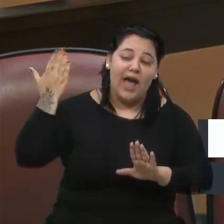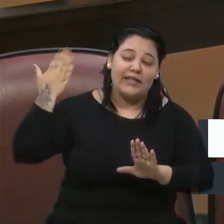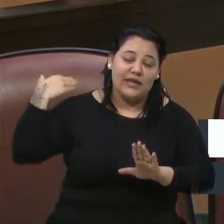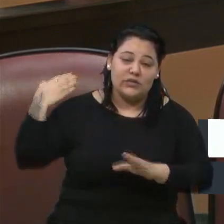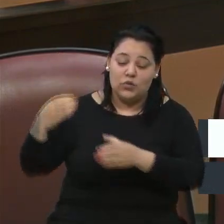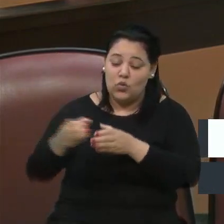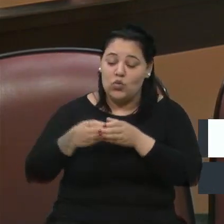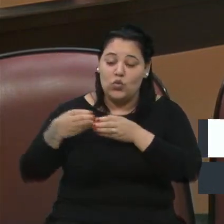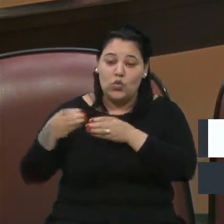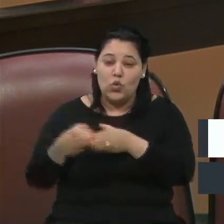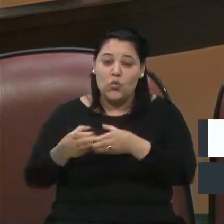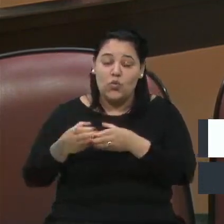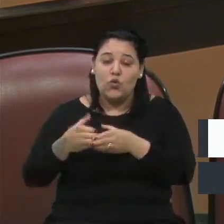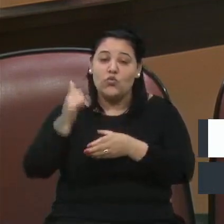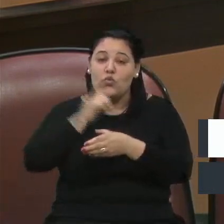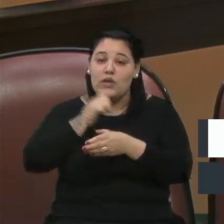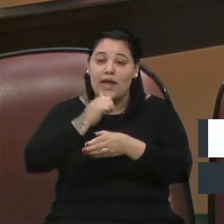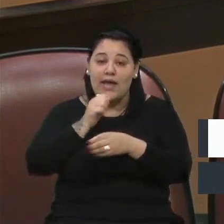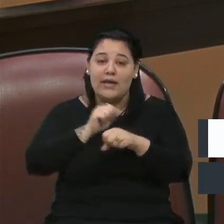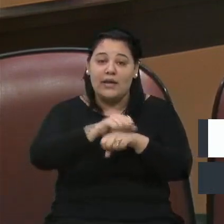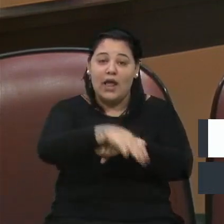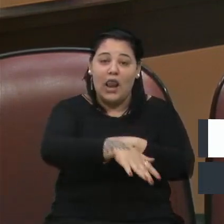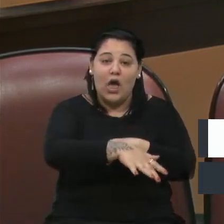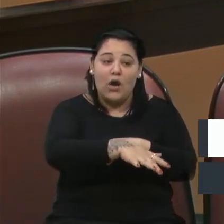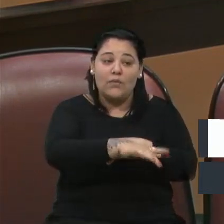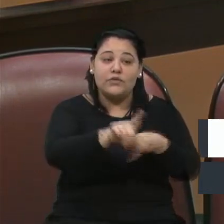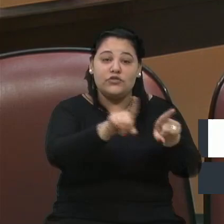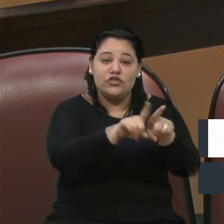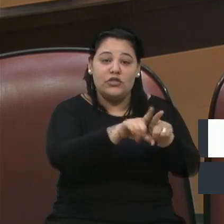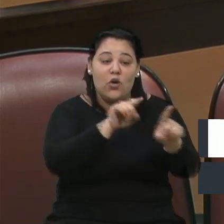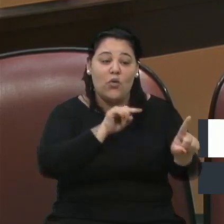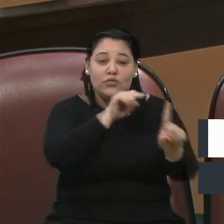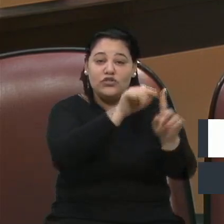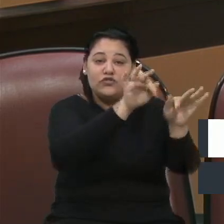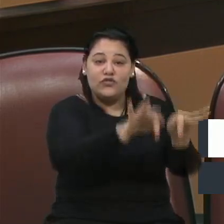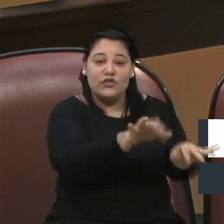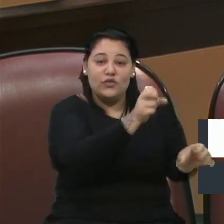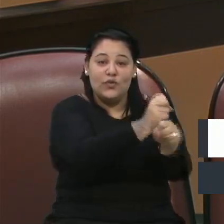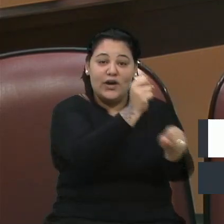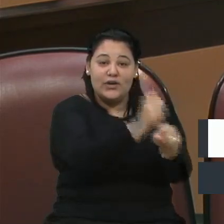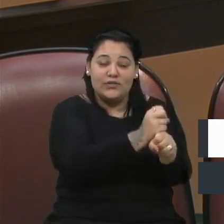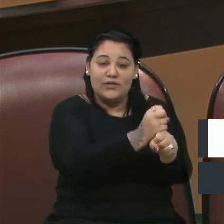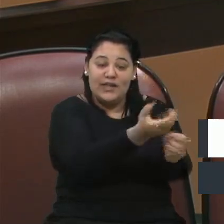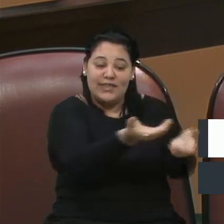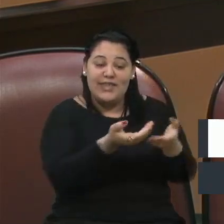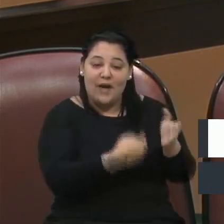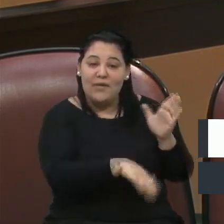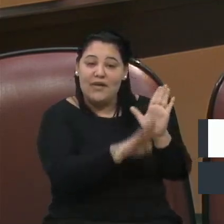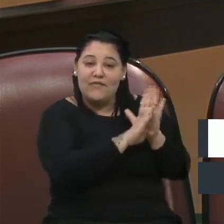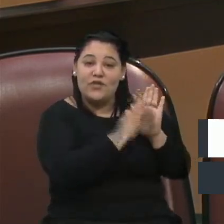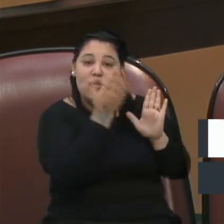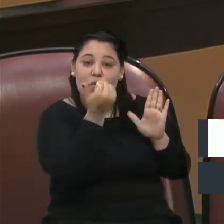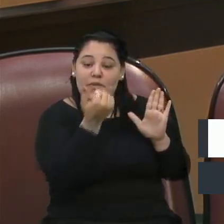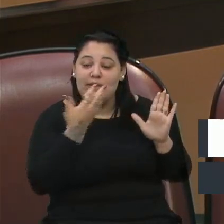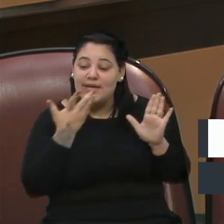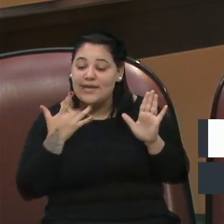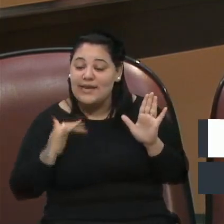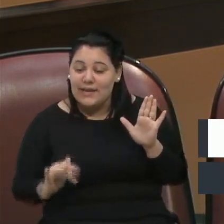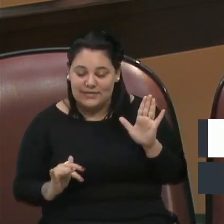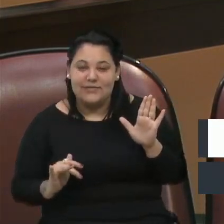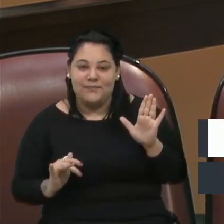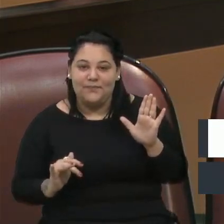lá em Galópolis, tinha como finalidade no final do ano, beneficiar com alimento crianças e